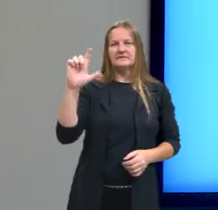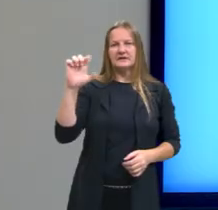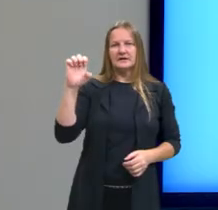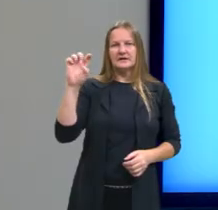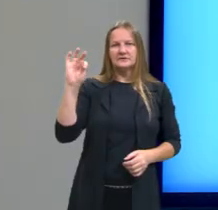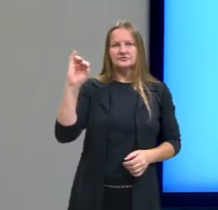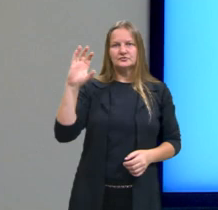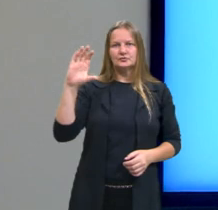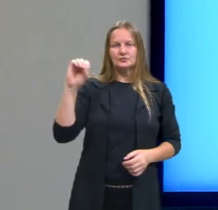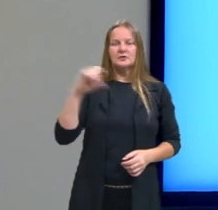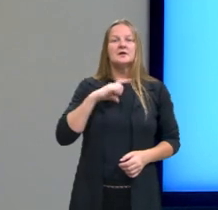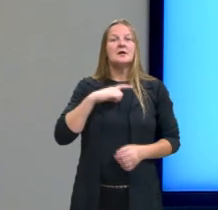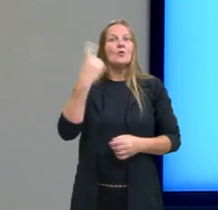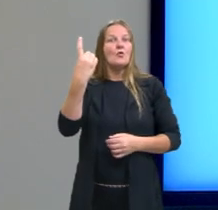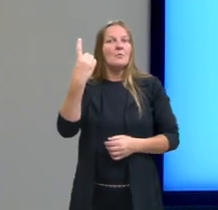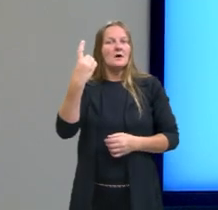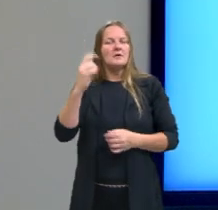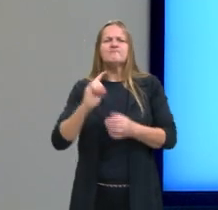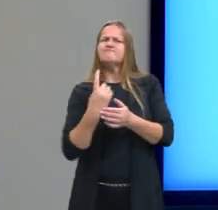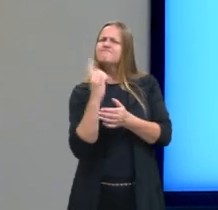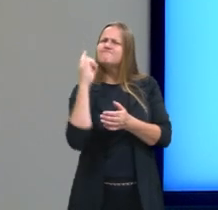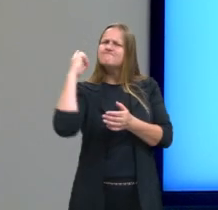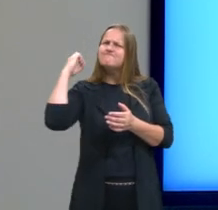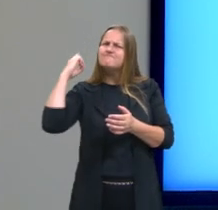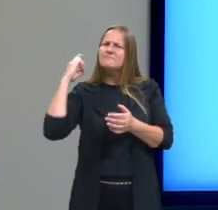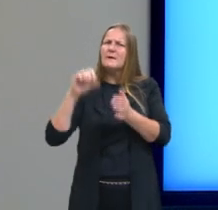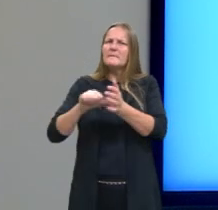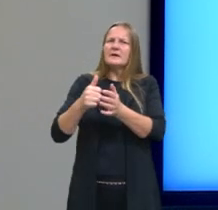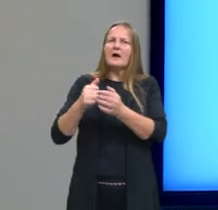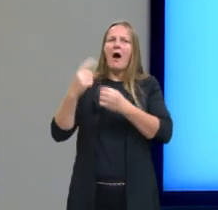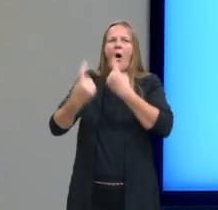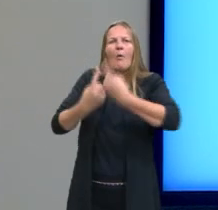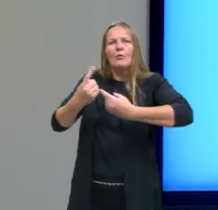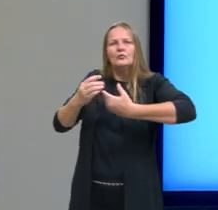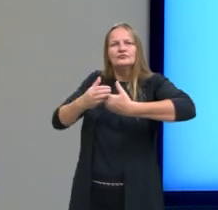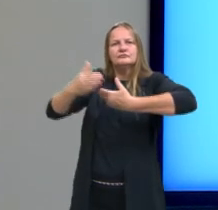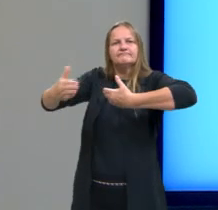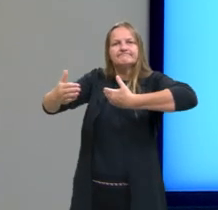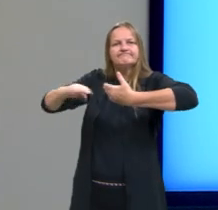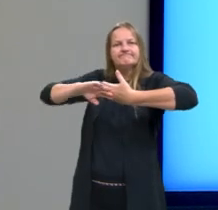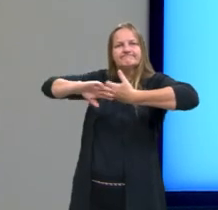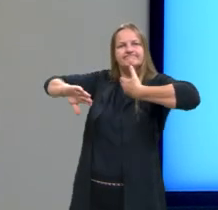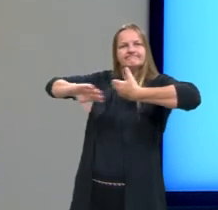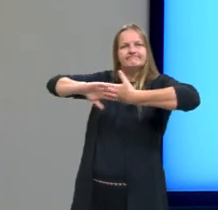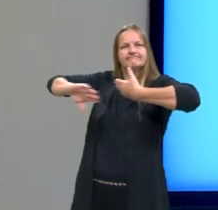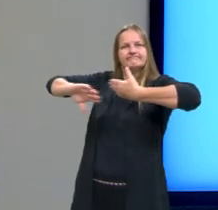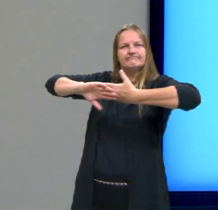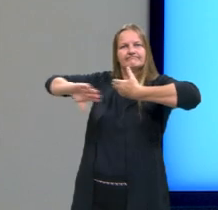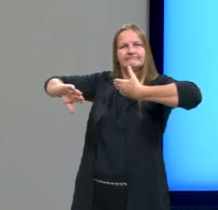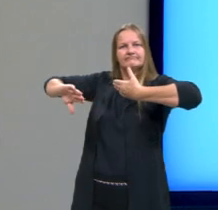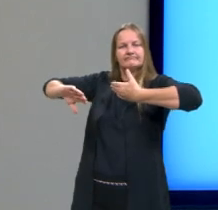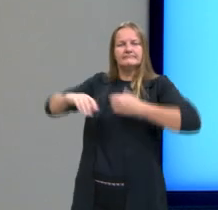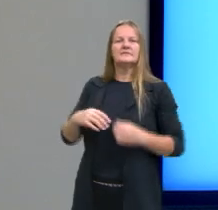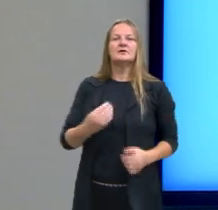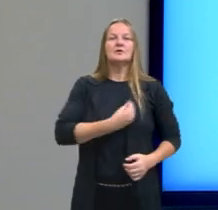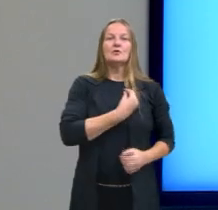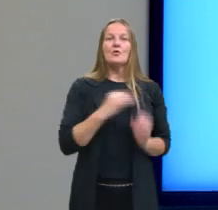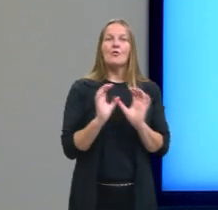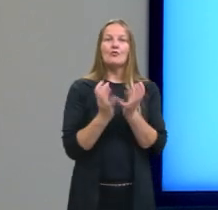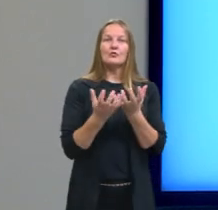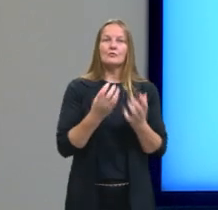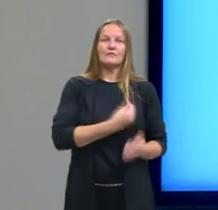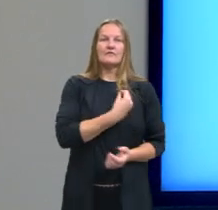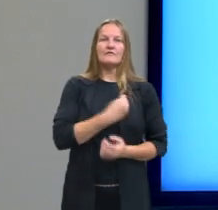quando uma tem uma espécie ancestral mais alguém fica de fora tá não um ser vivo lá uma